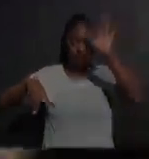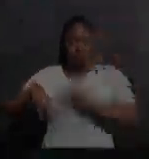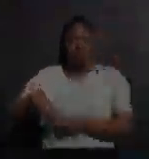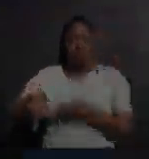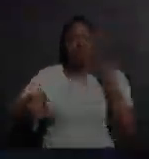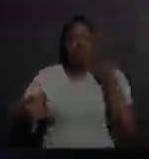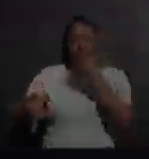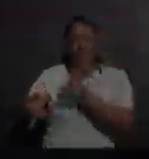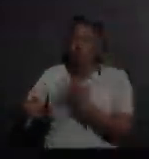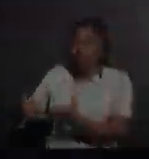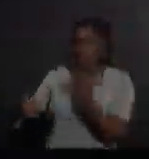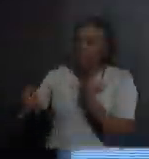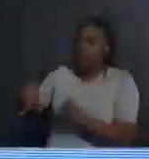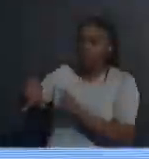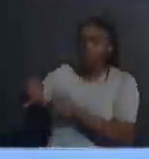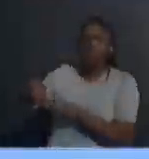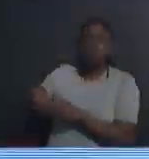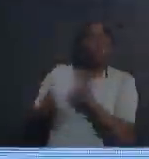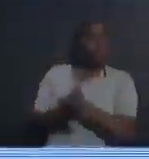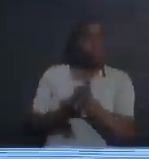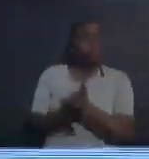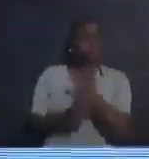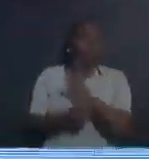o culto, porque ele também não dava moral para nada.